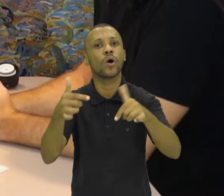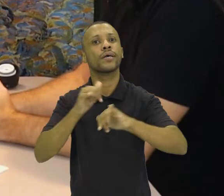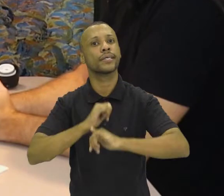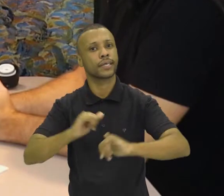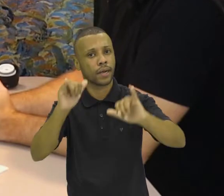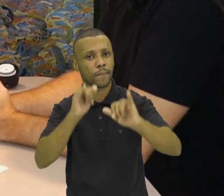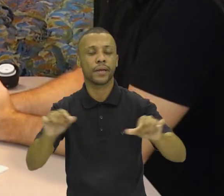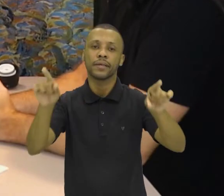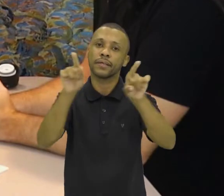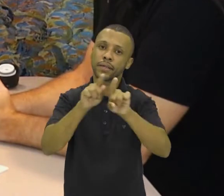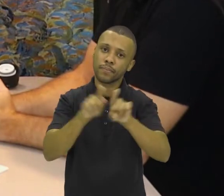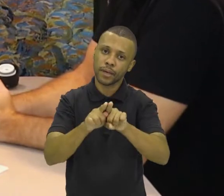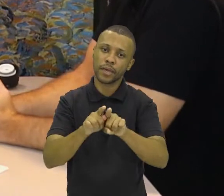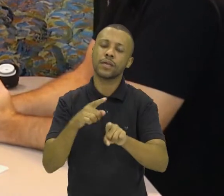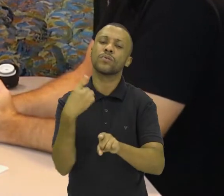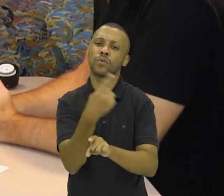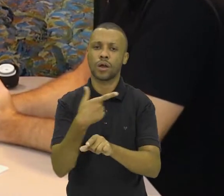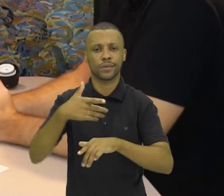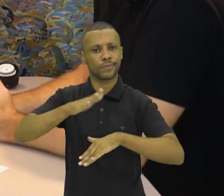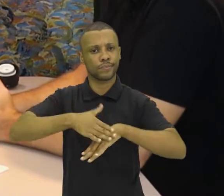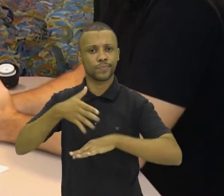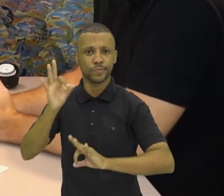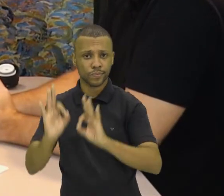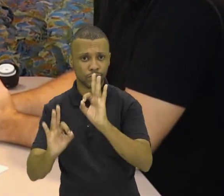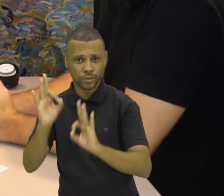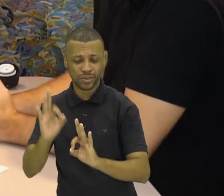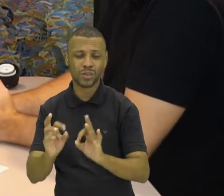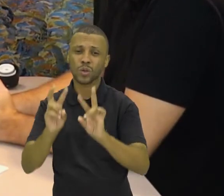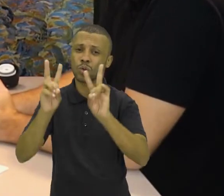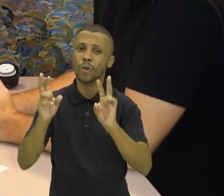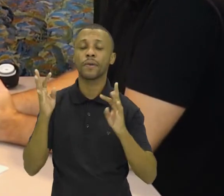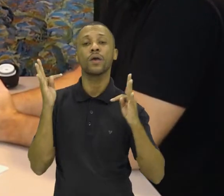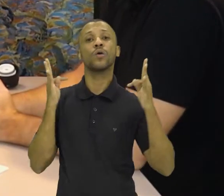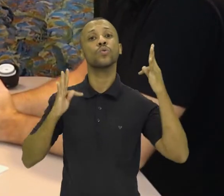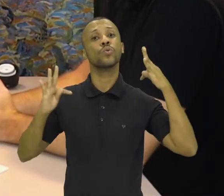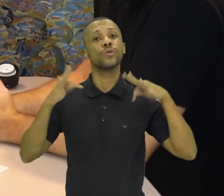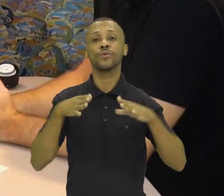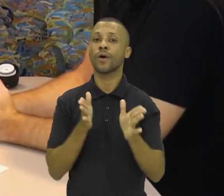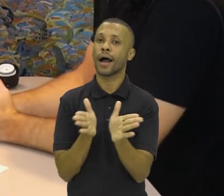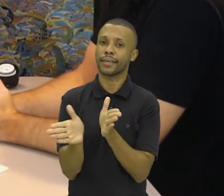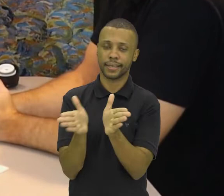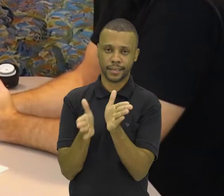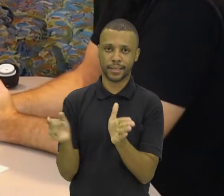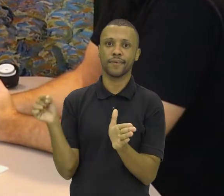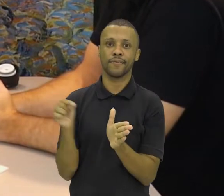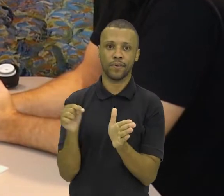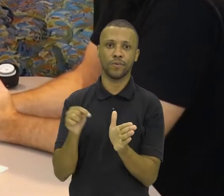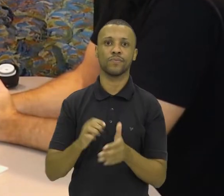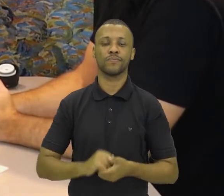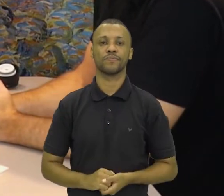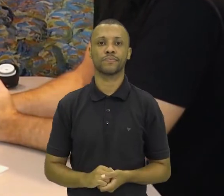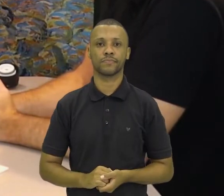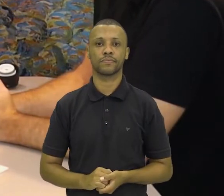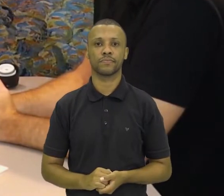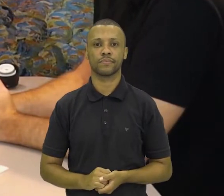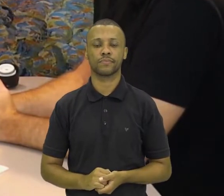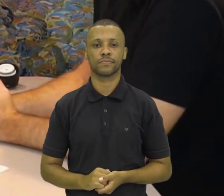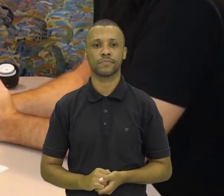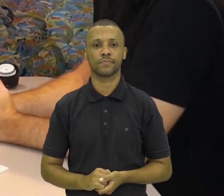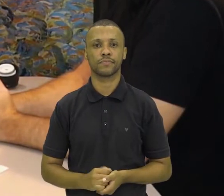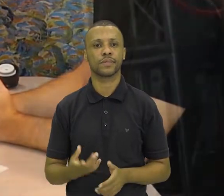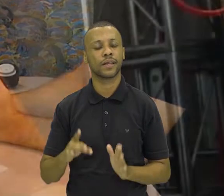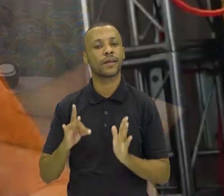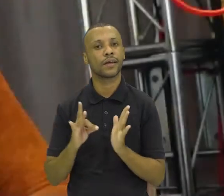algumas iniciativas, também é uma outra coisa que a Solaris está fazendo, que é um projeto sobre turismo acessível. Tá? Já fizemos a Acessibilidade